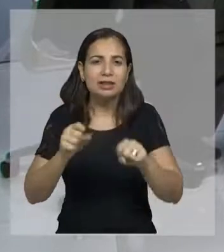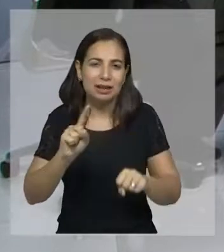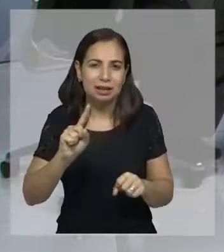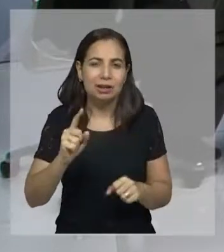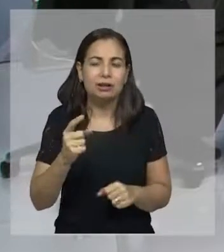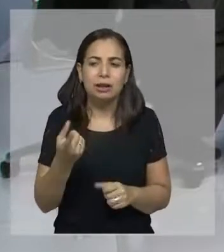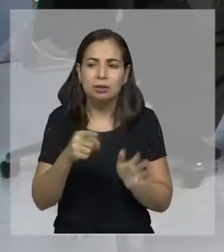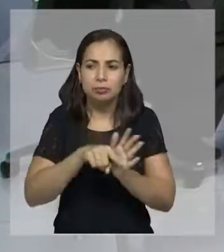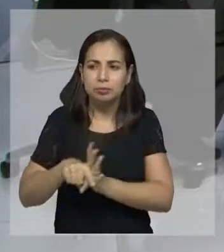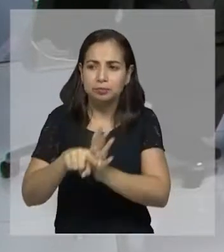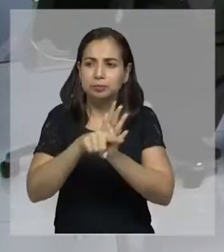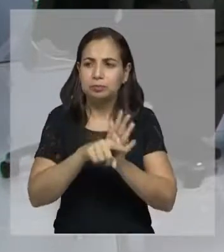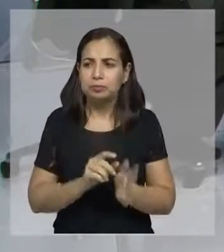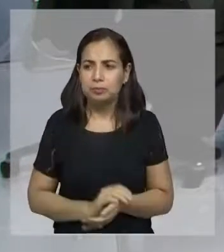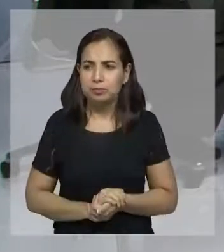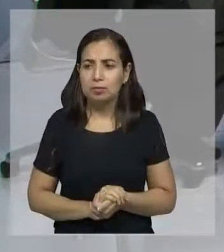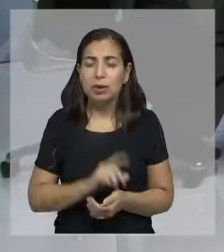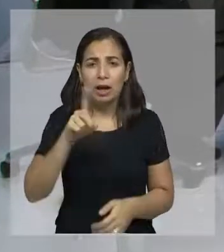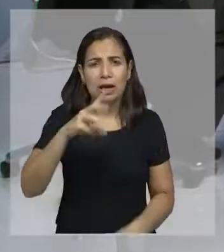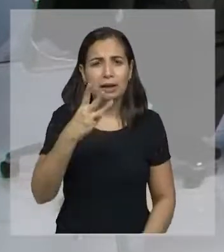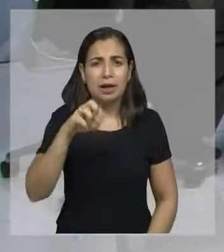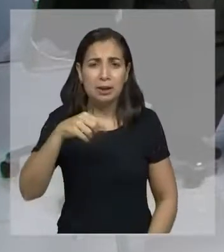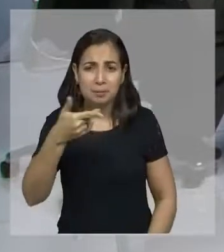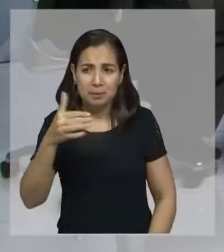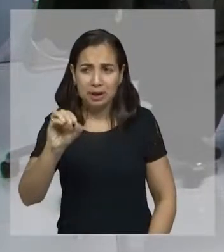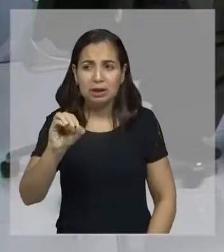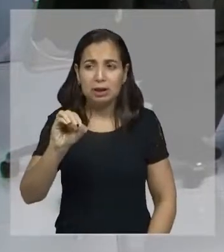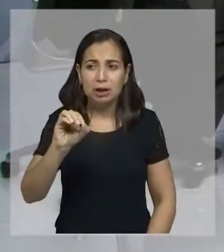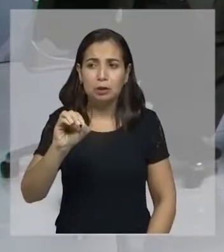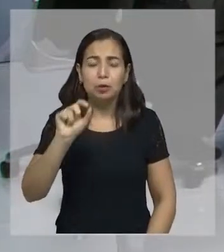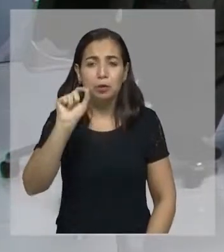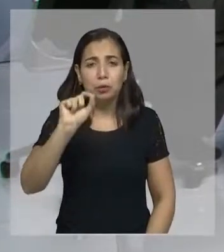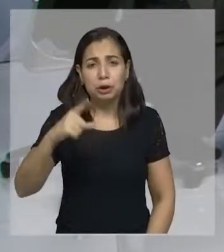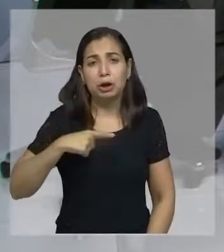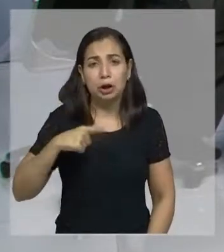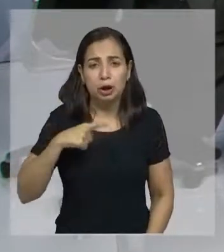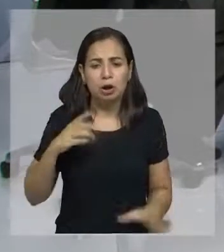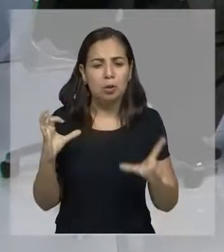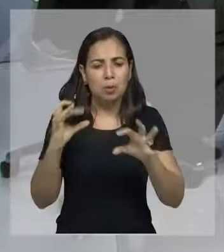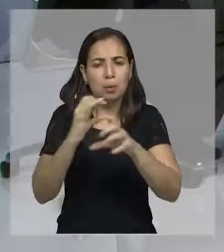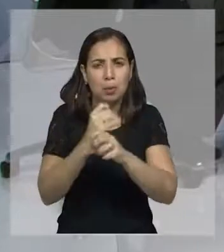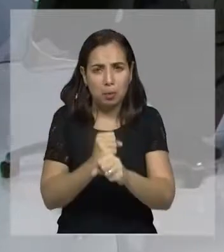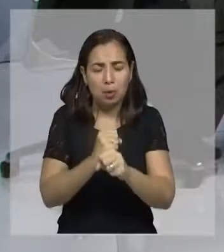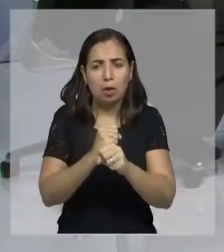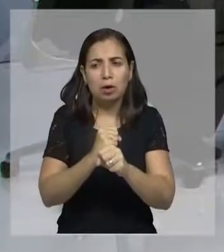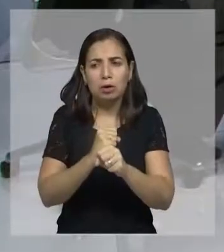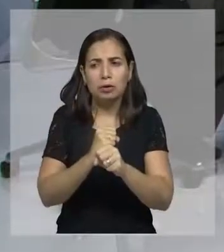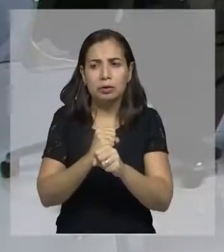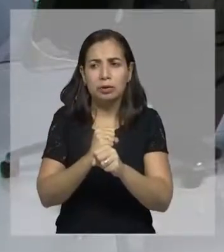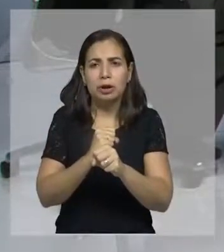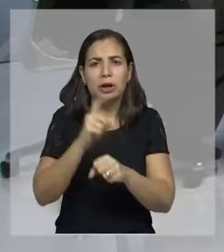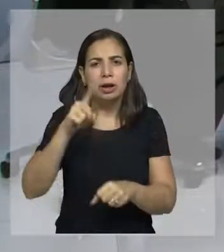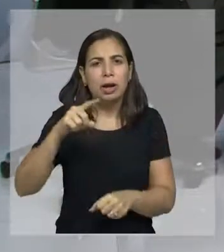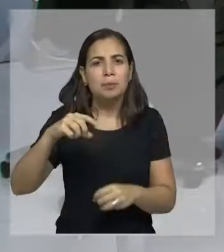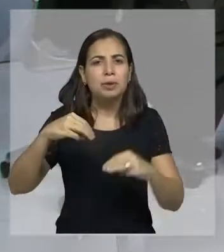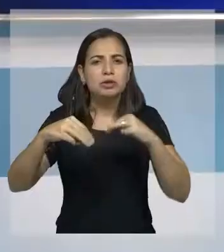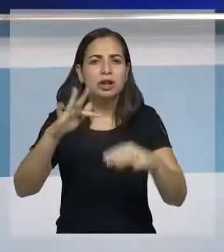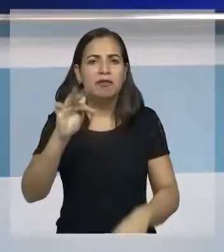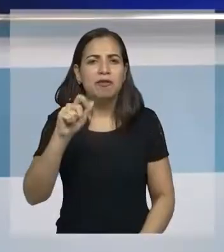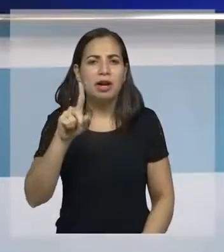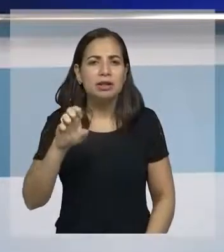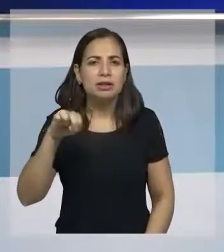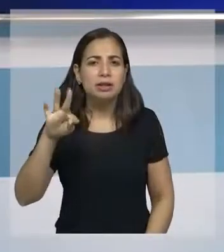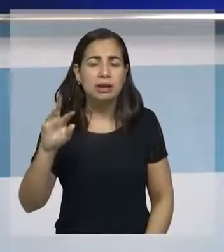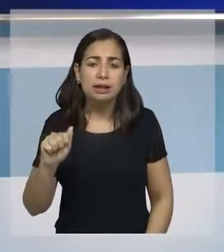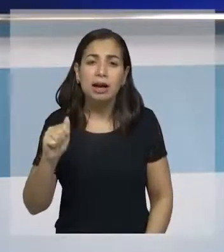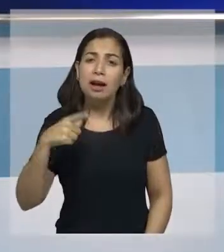3 bilhões, quando Que na é 14 verdade bilhões. os números, quando o Ministério da Fazenda trouxe, são de 14 bilhões. Quer dizer, o erro